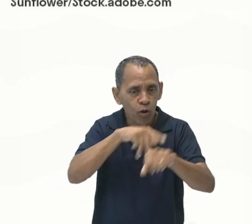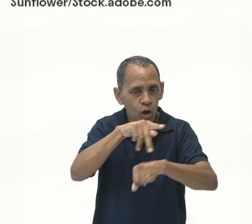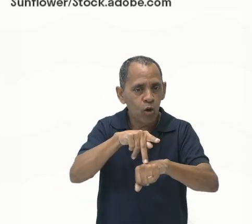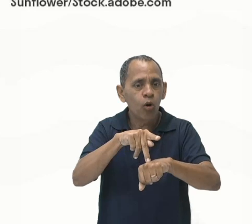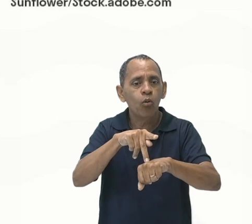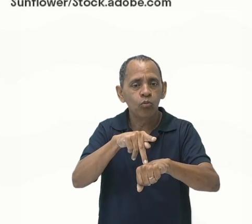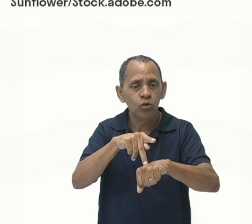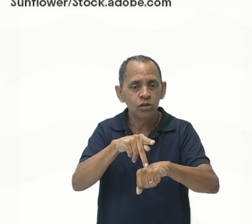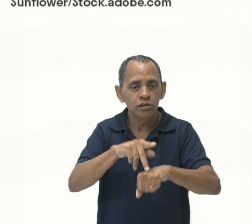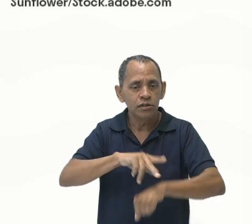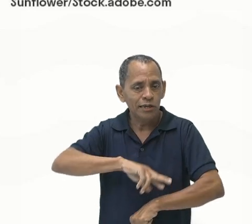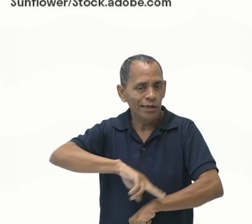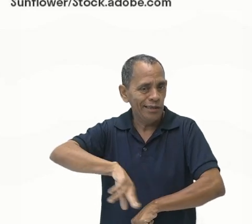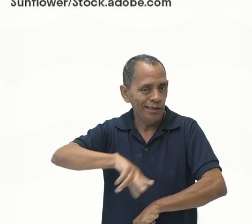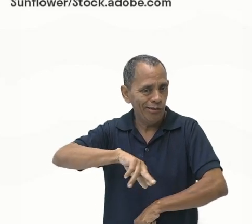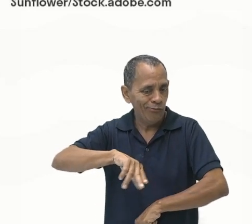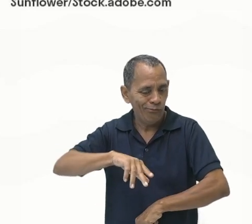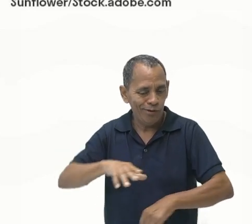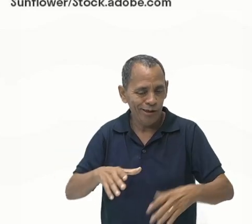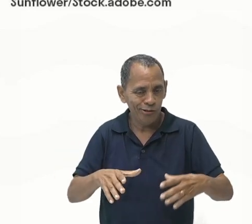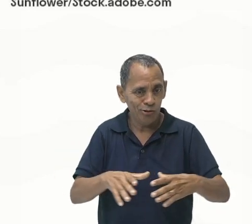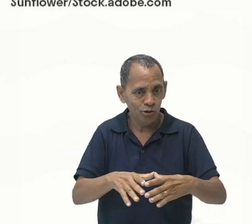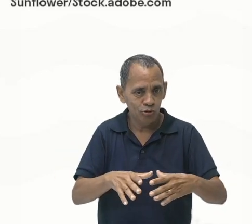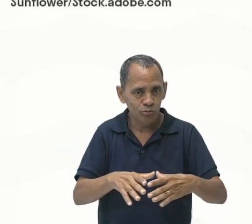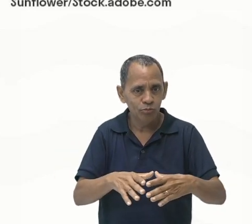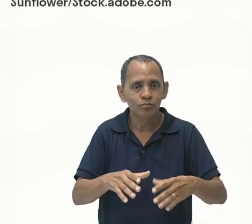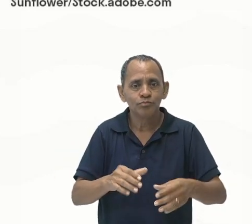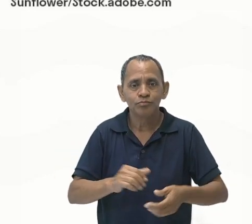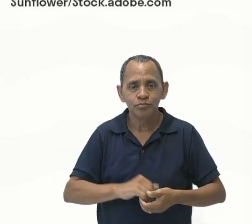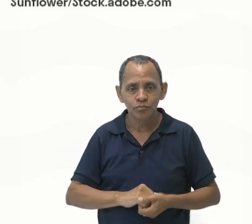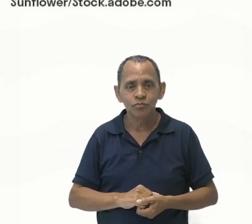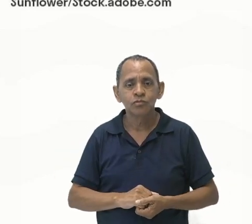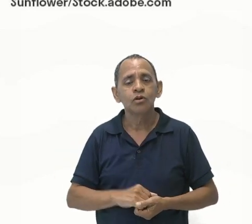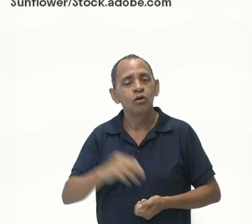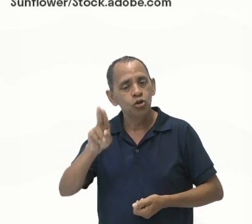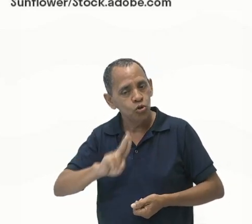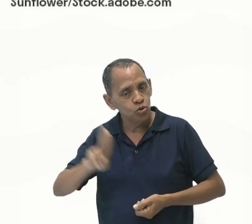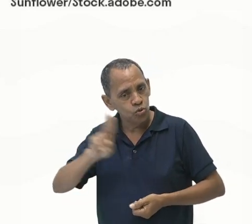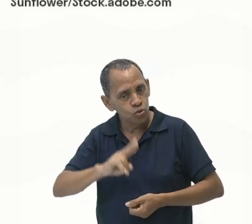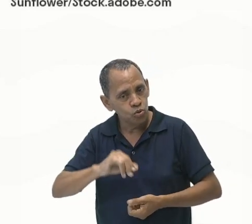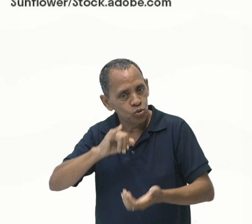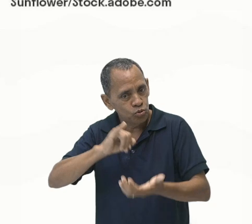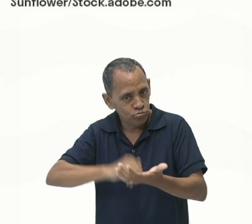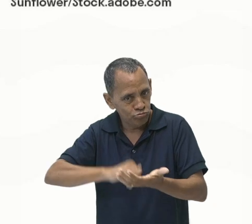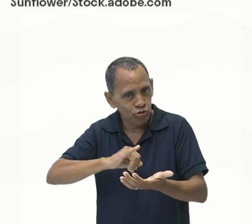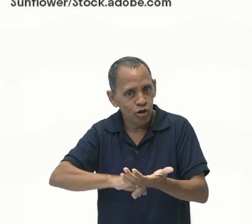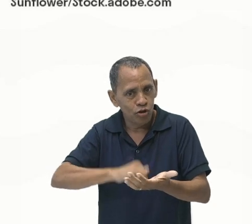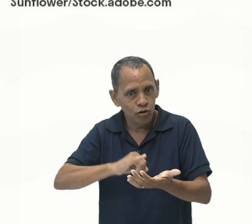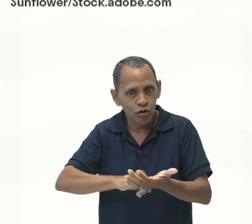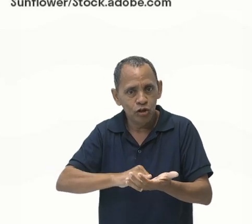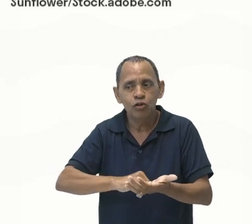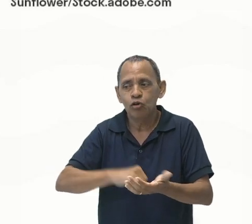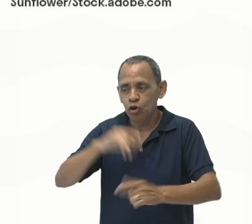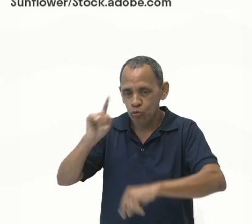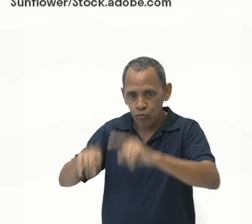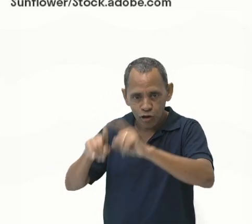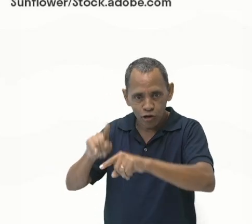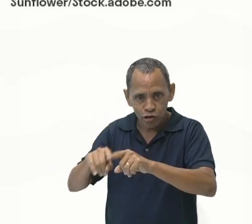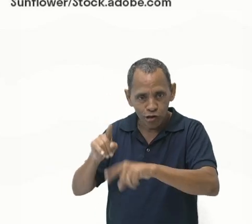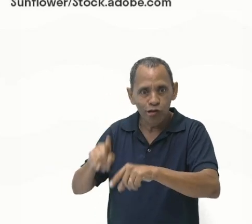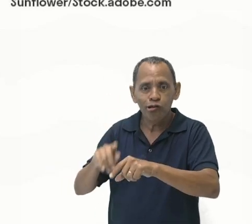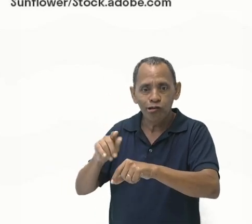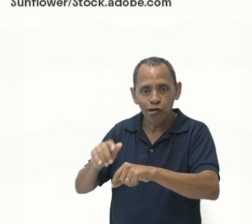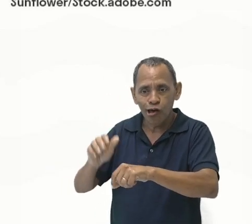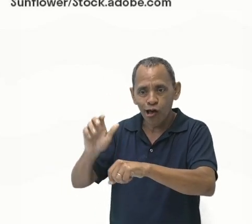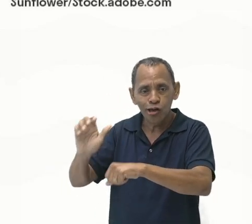que é comum para os países que não são do bloco econômico. Aí eles adotam essa tarifa externa comum para